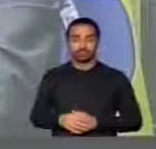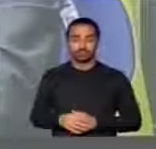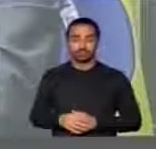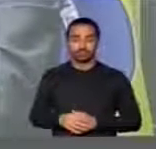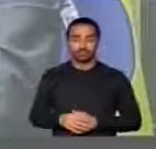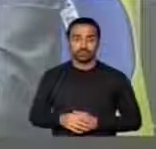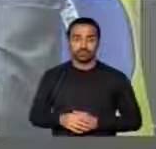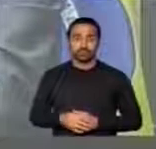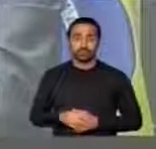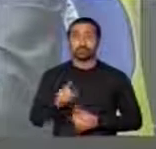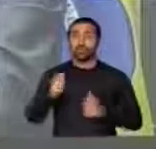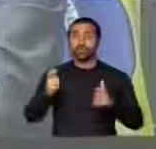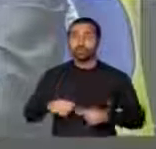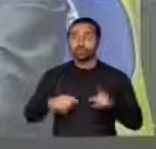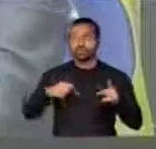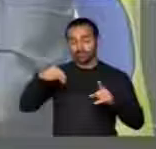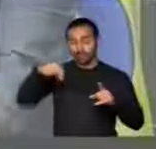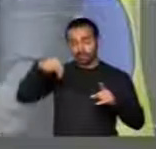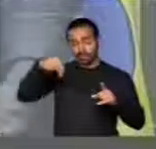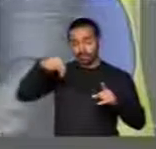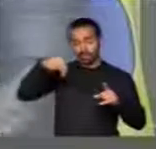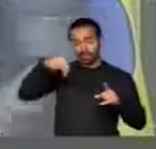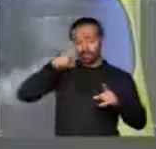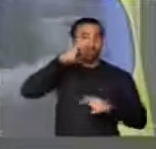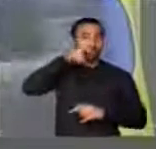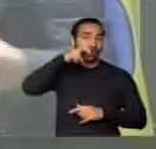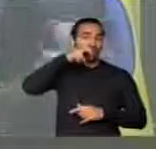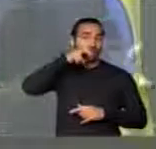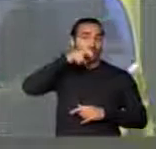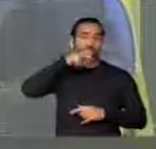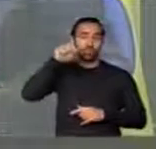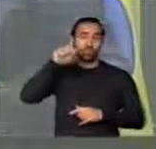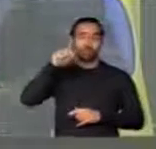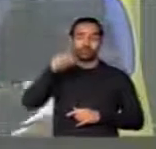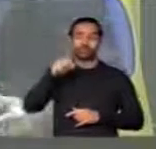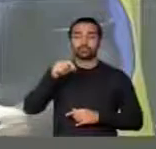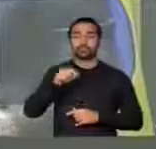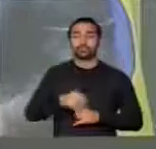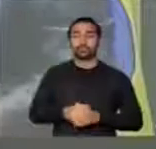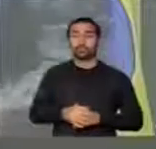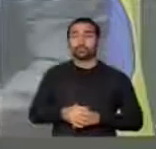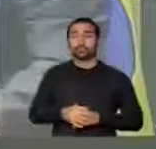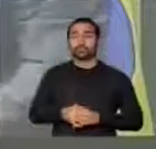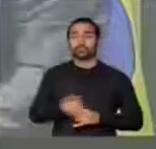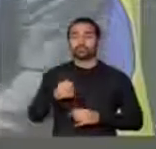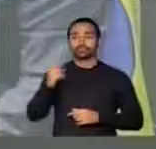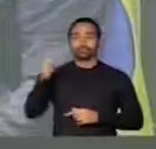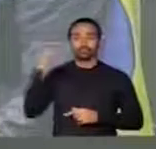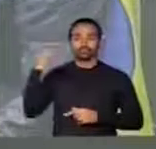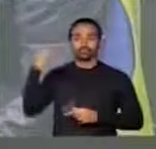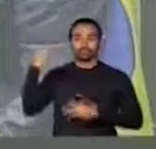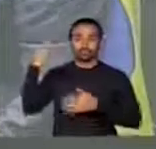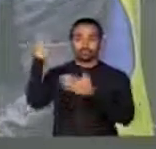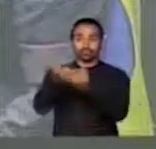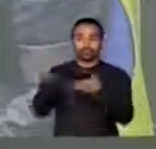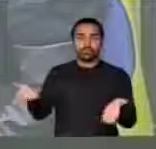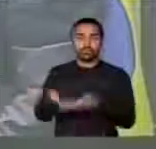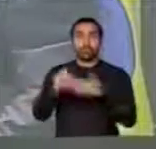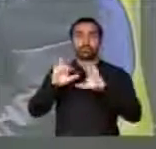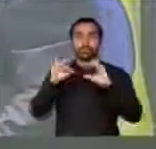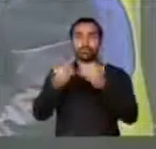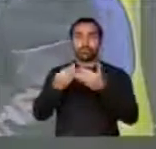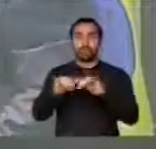do Norte. De lá para cá, a campanha da fraternidade, ela cresceu e